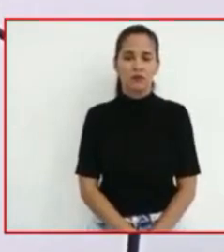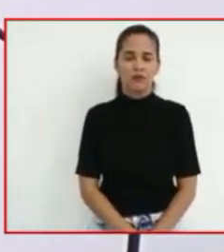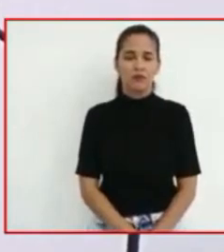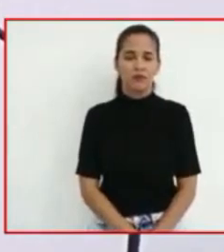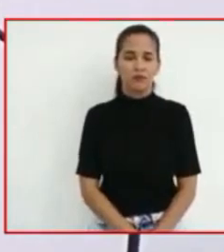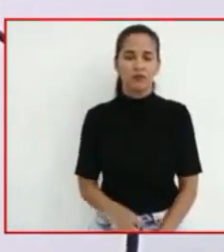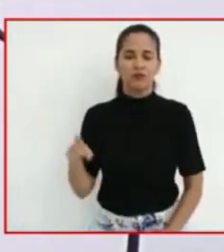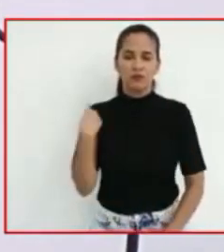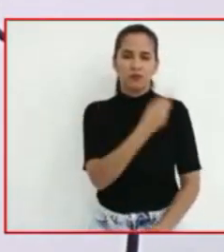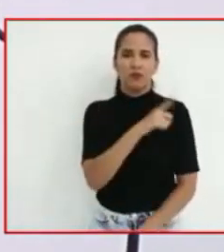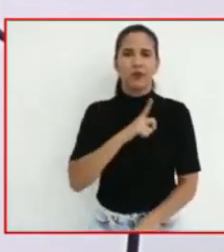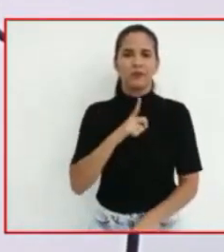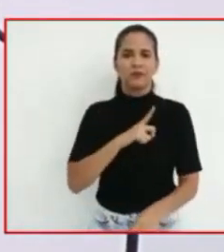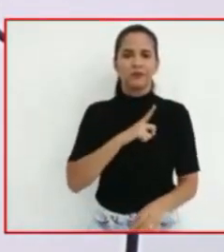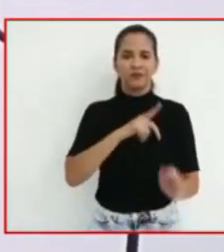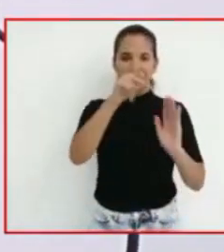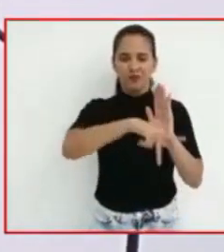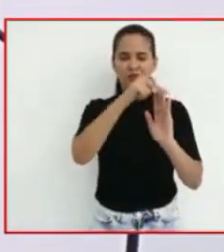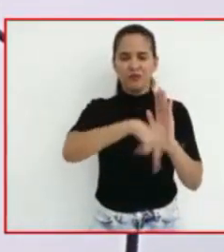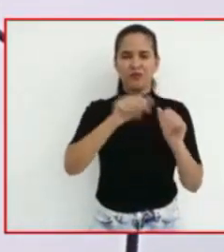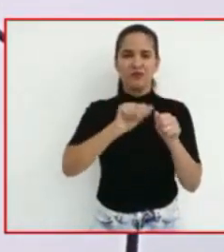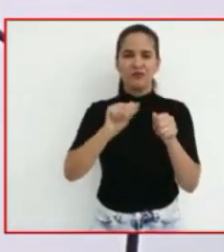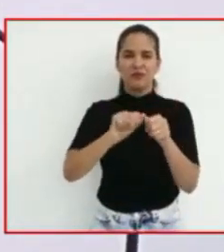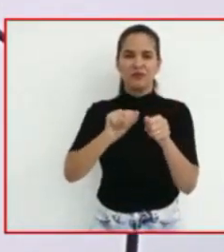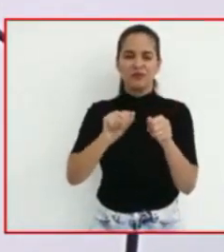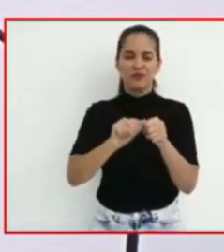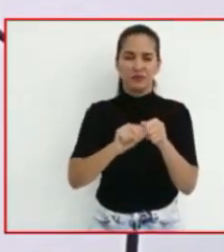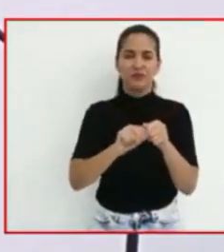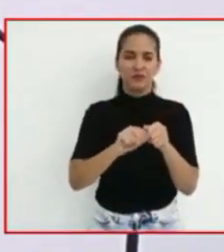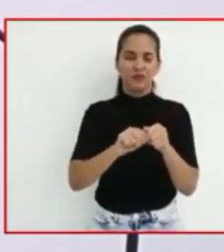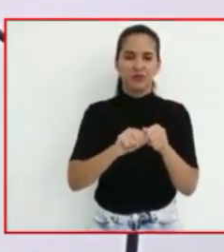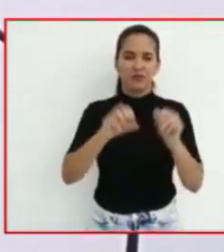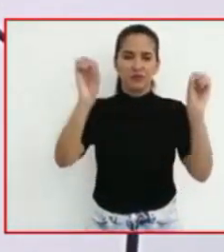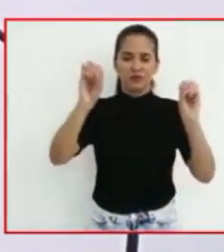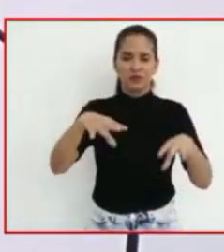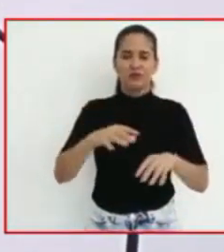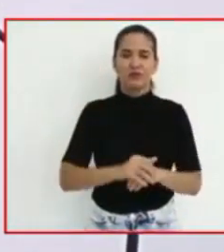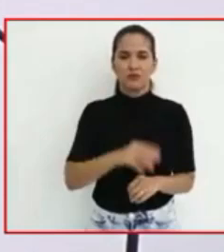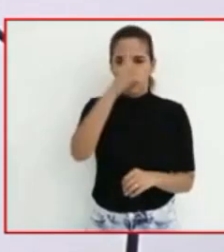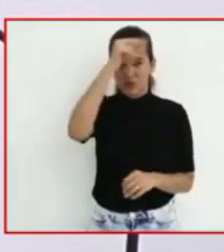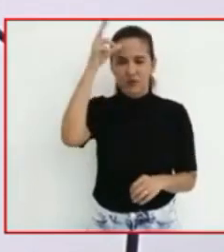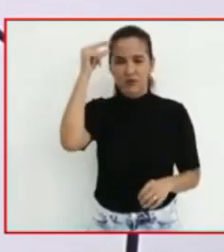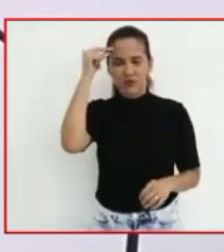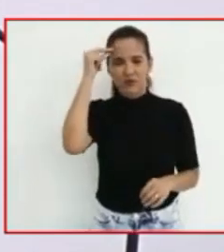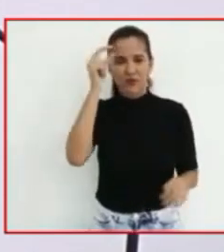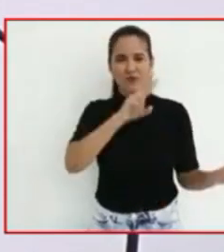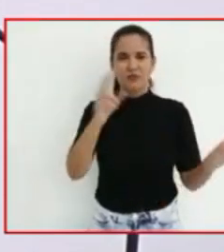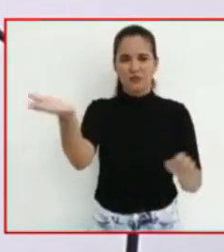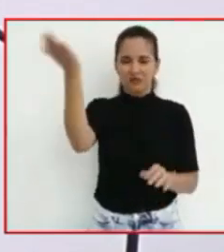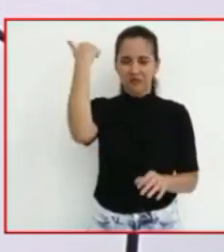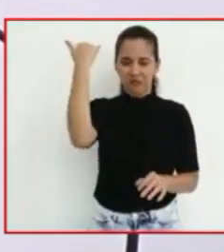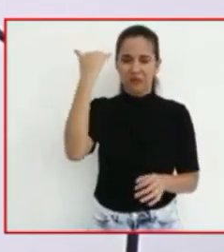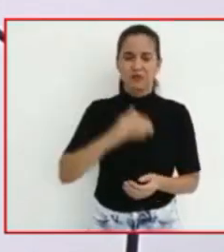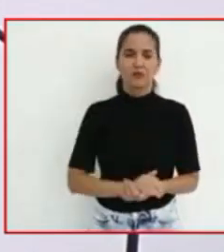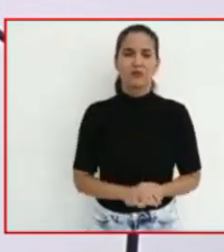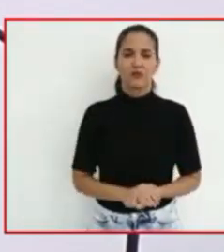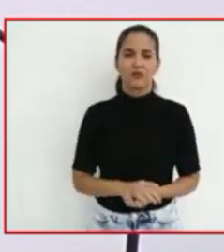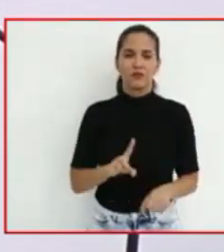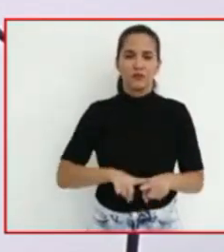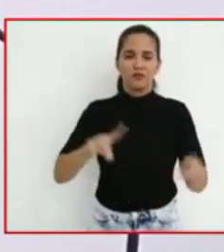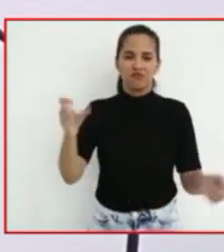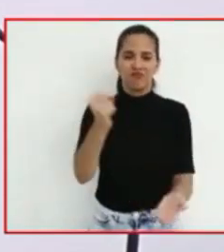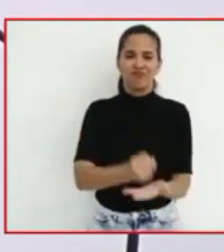Nós temos projetos aí que foi feito pela administração anterior que ficou as marcas. Mas marcas de coisa